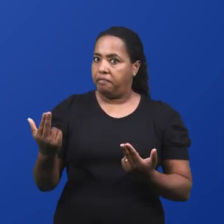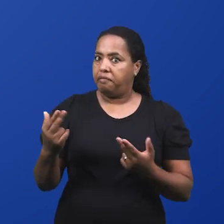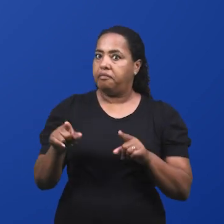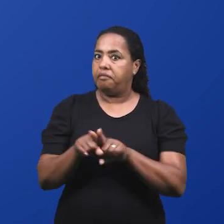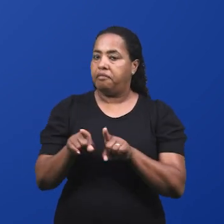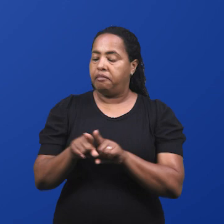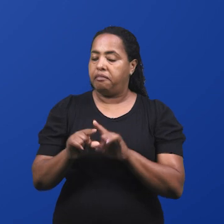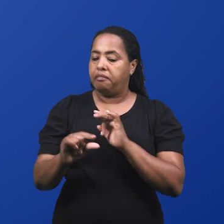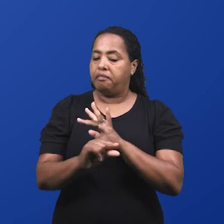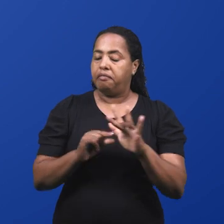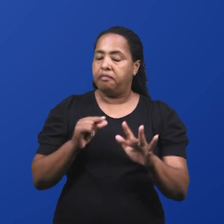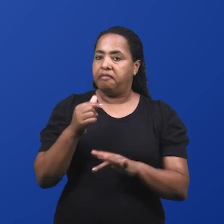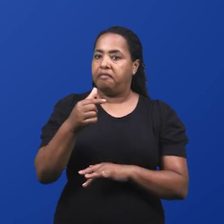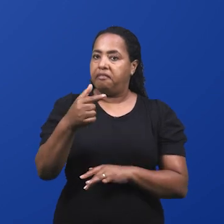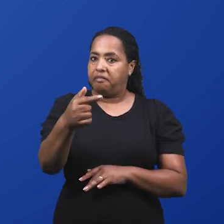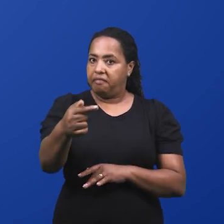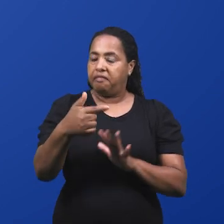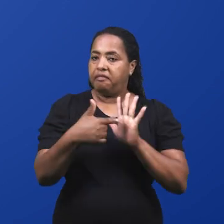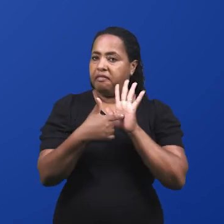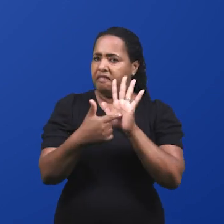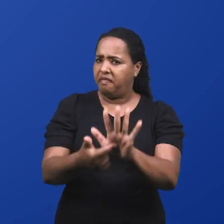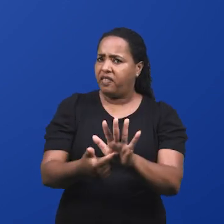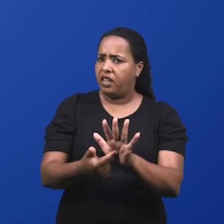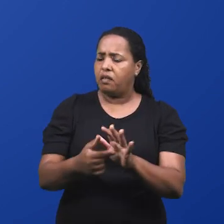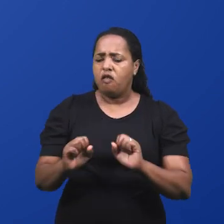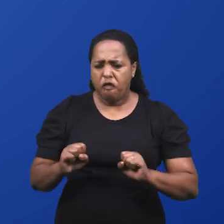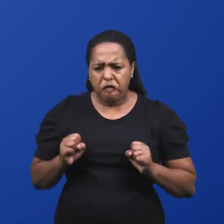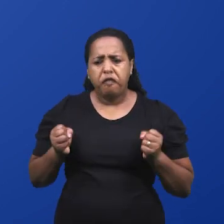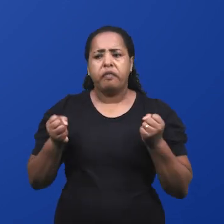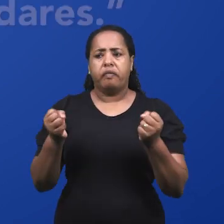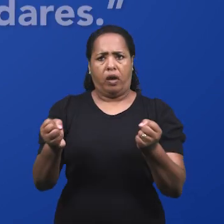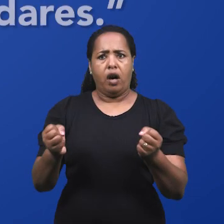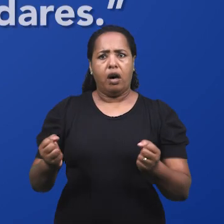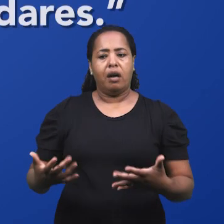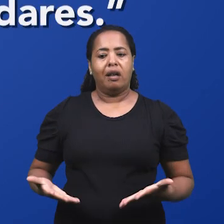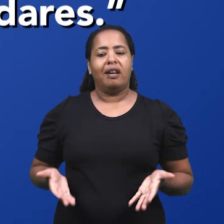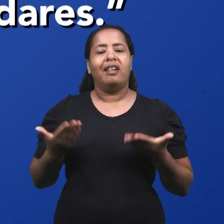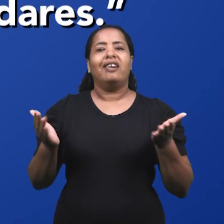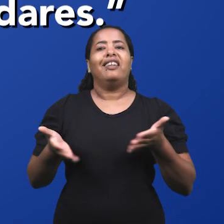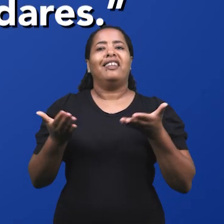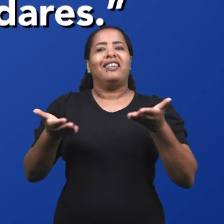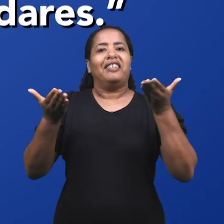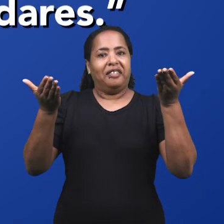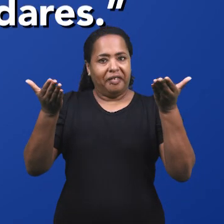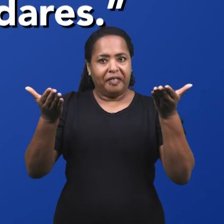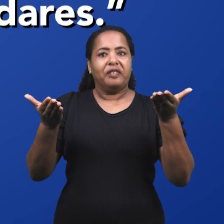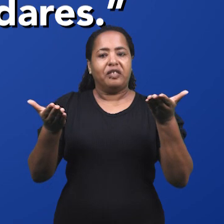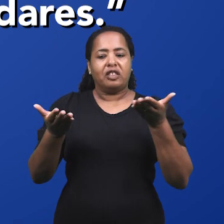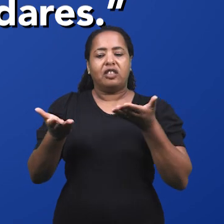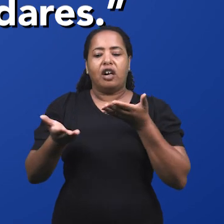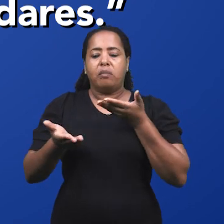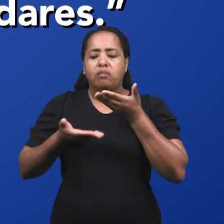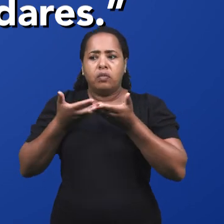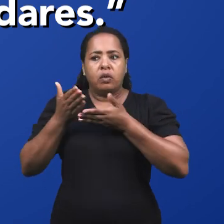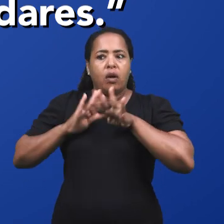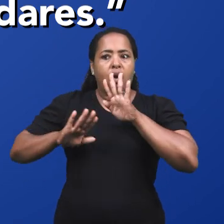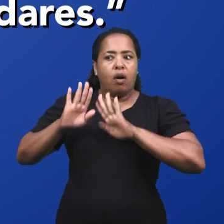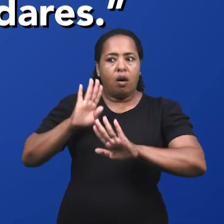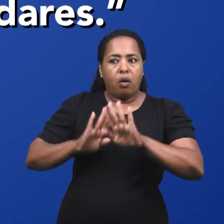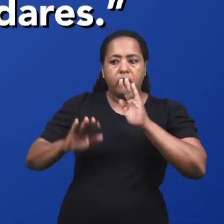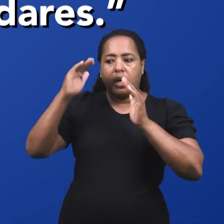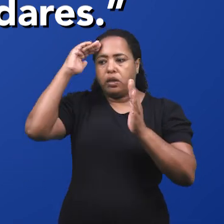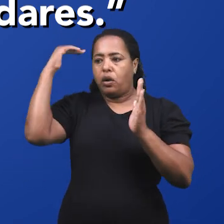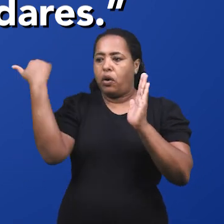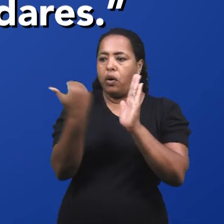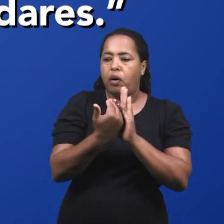contigo. Também o próximo no versículo 7, que diz, tão somente esforça-te, e tem muito